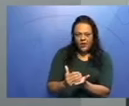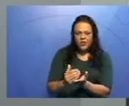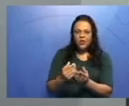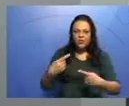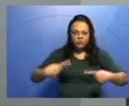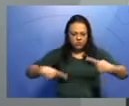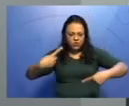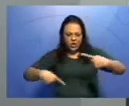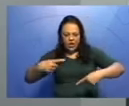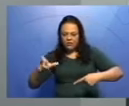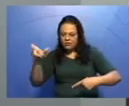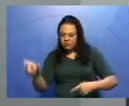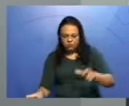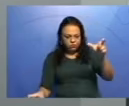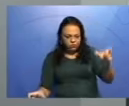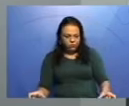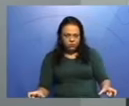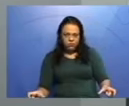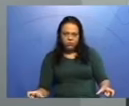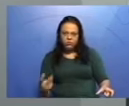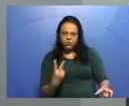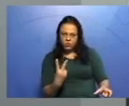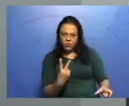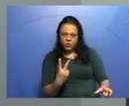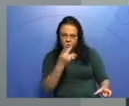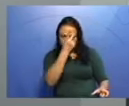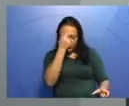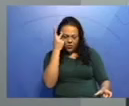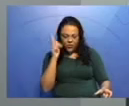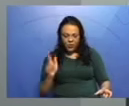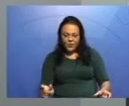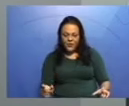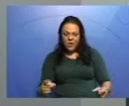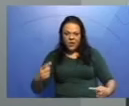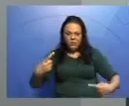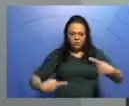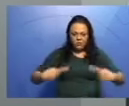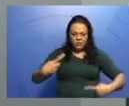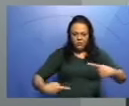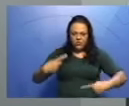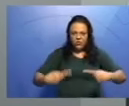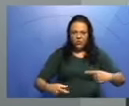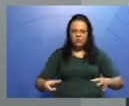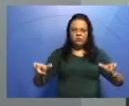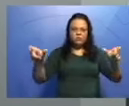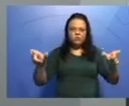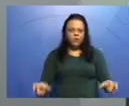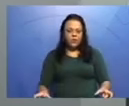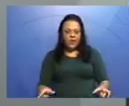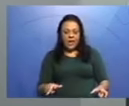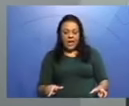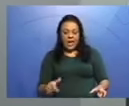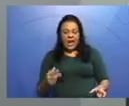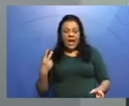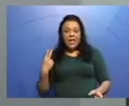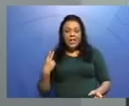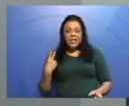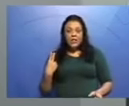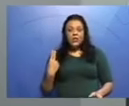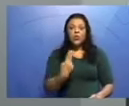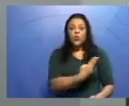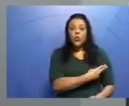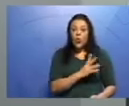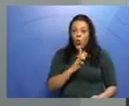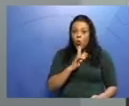entre os dois, onde, através dos diálogos, da postura dos personagens, nós vamos adentrando a história